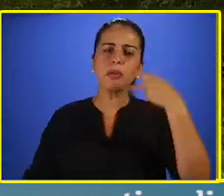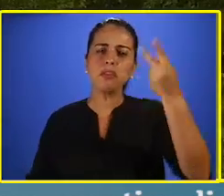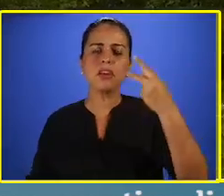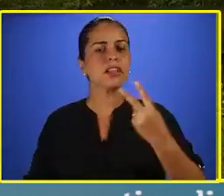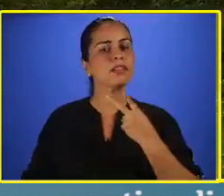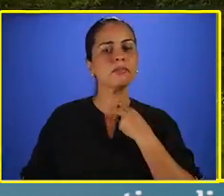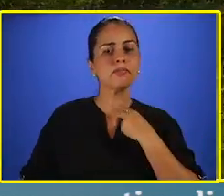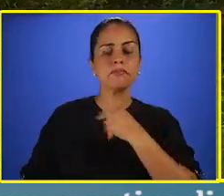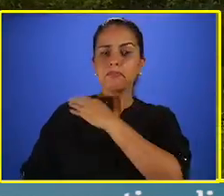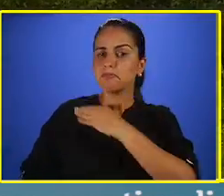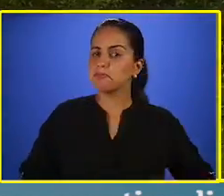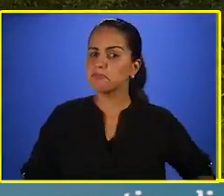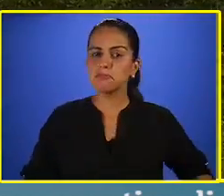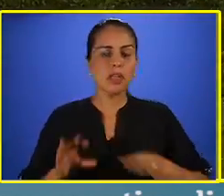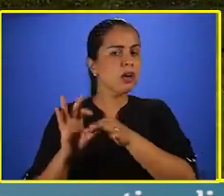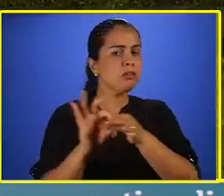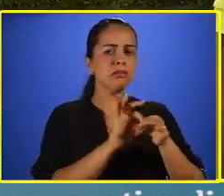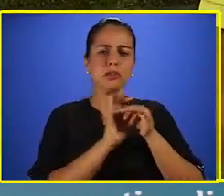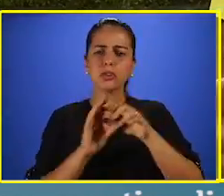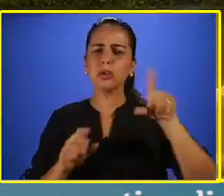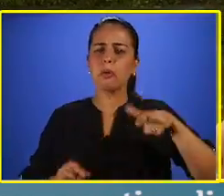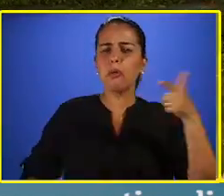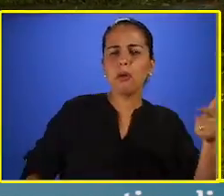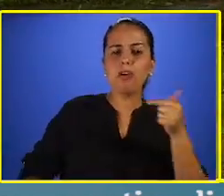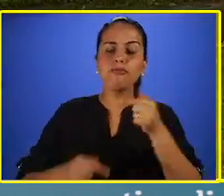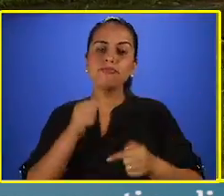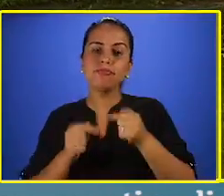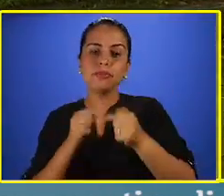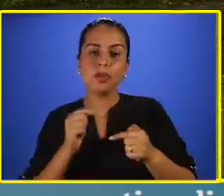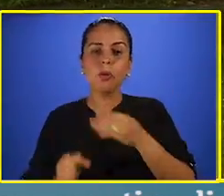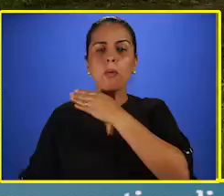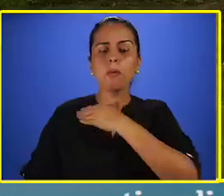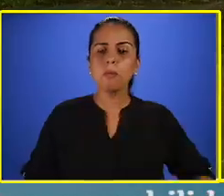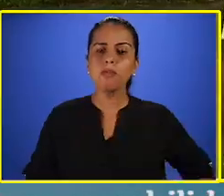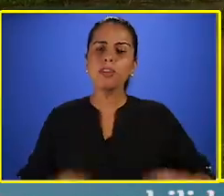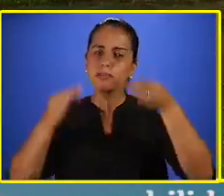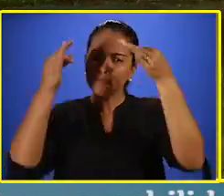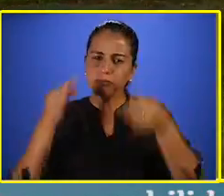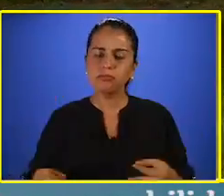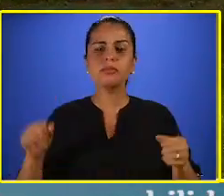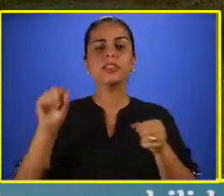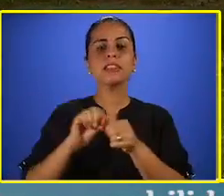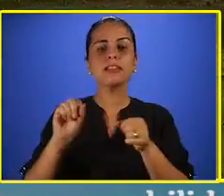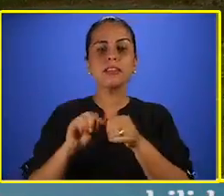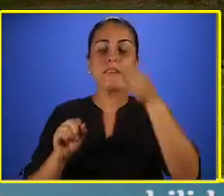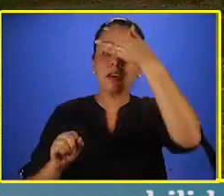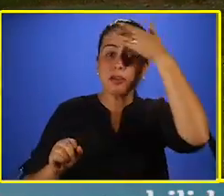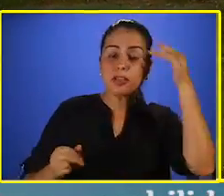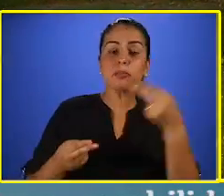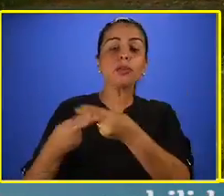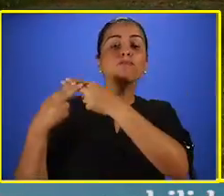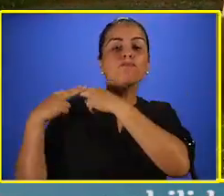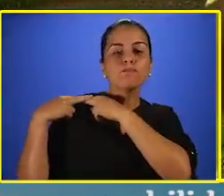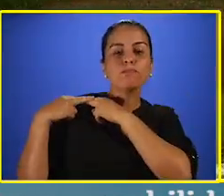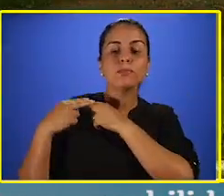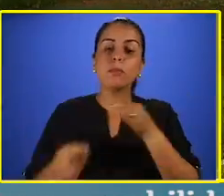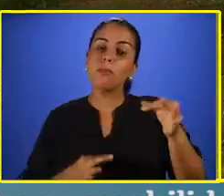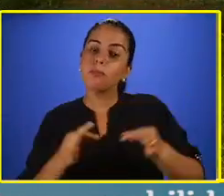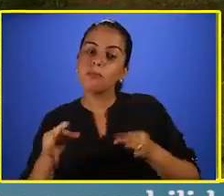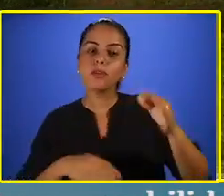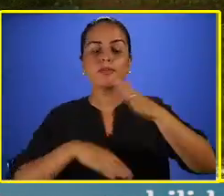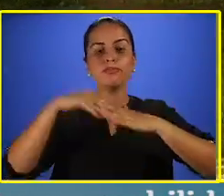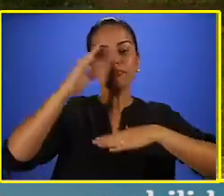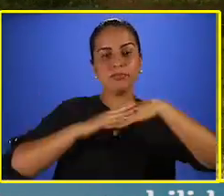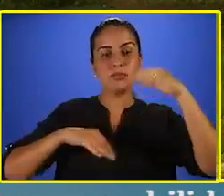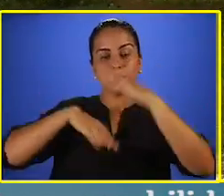É uma mentira dizer que não se governa sem coligação com outros partidos e grupos políticos. A governabilidade vem com o uso correto do dinheiro